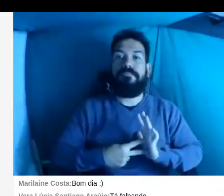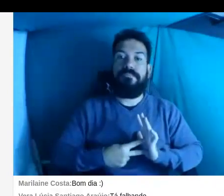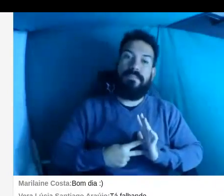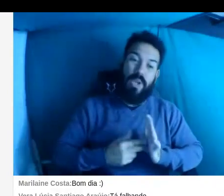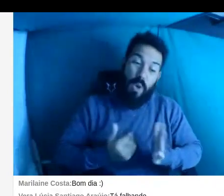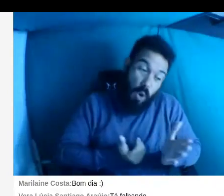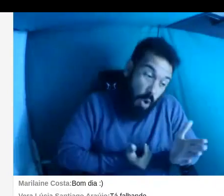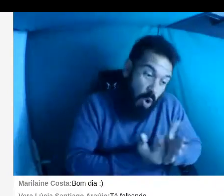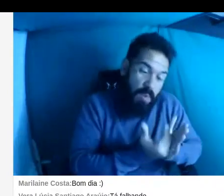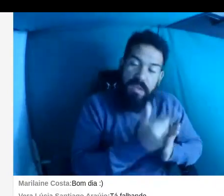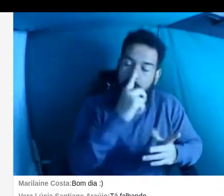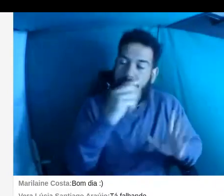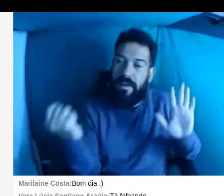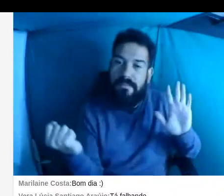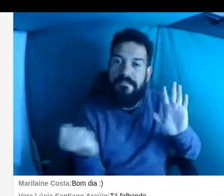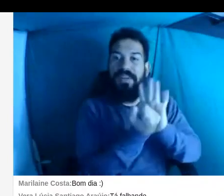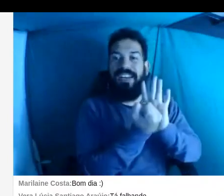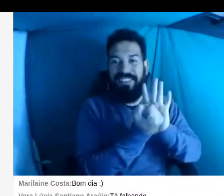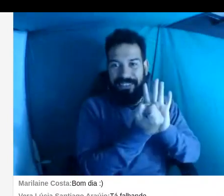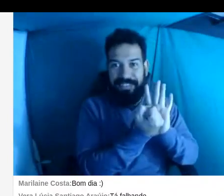mas é o que a gente considera,